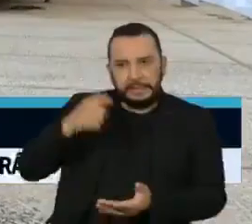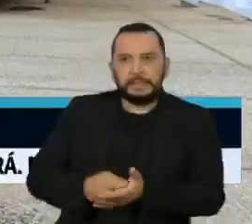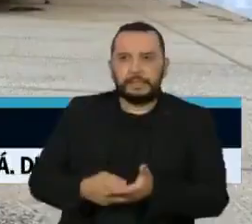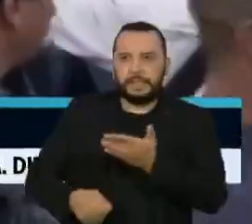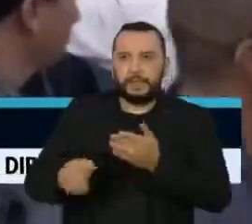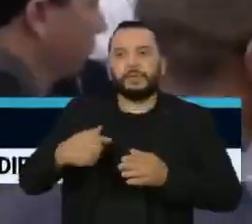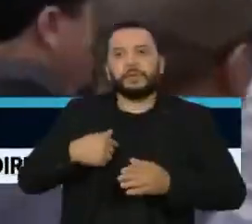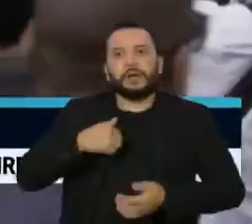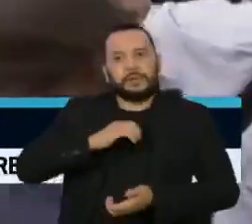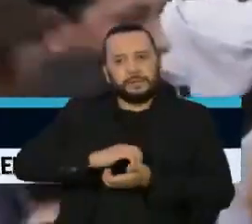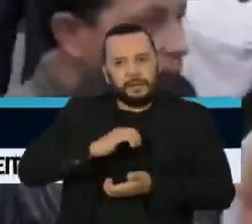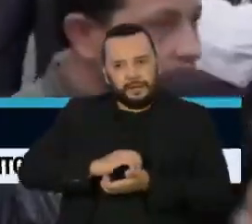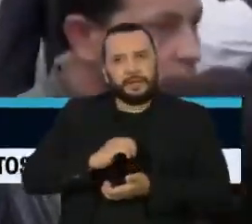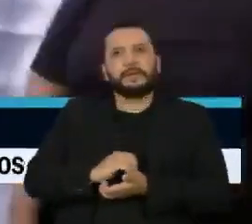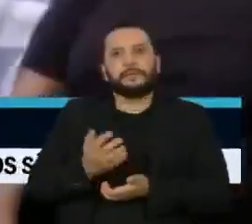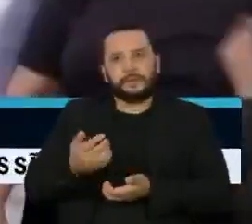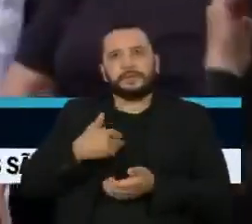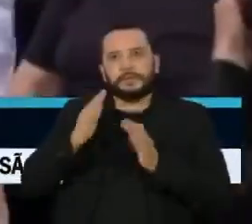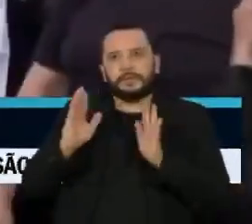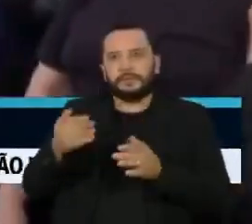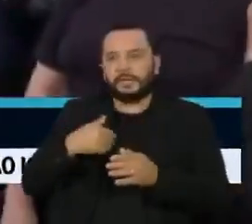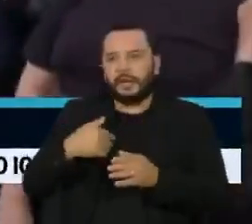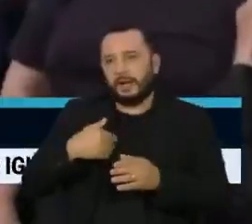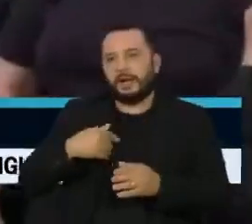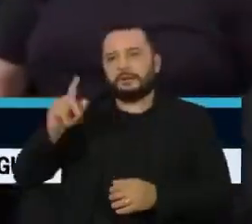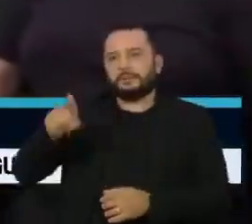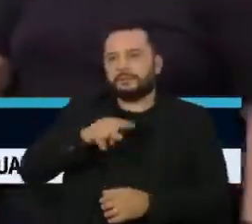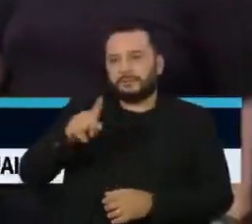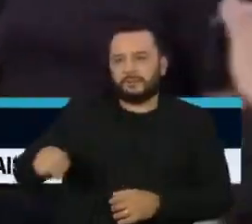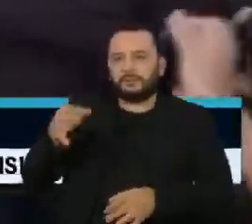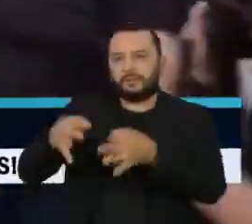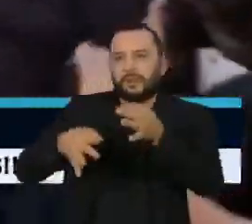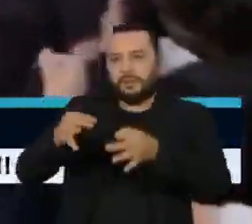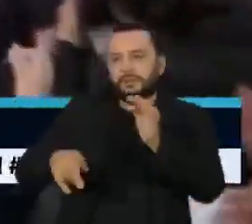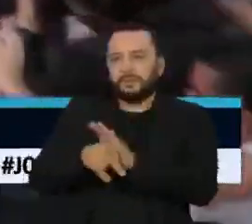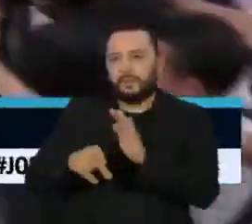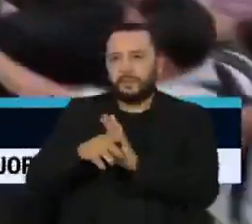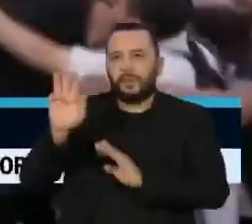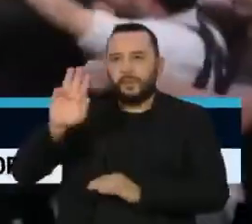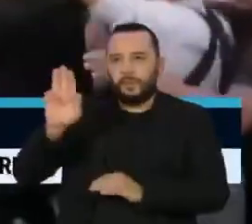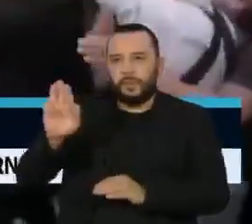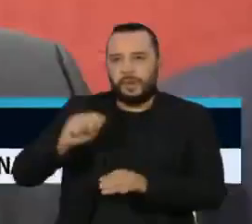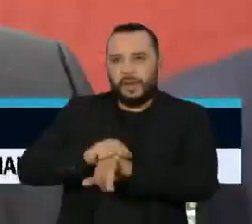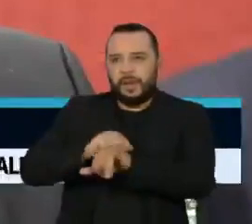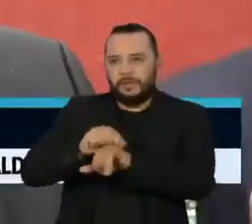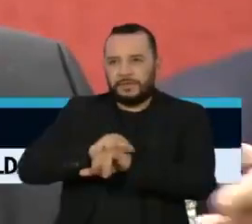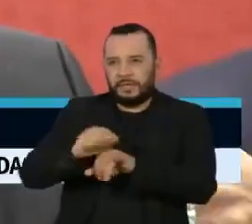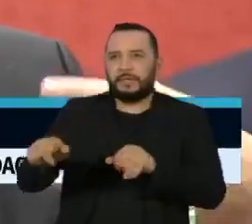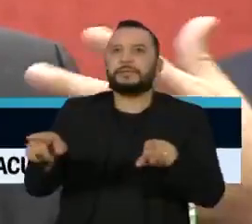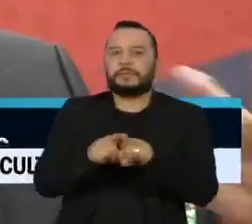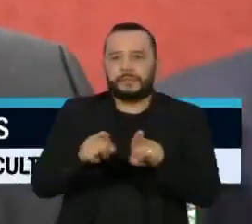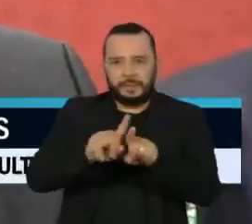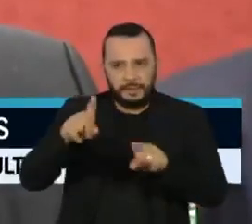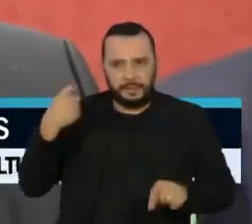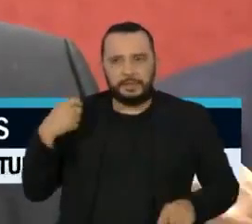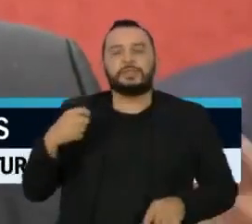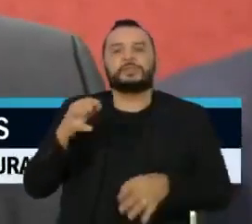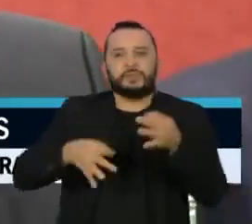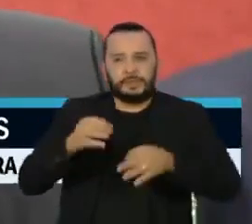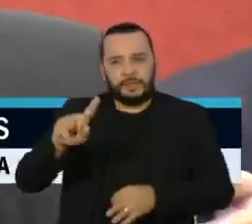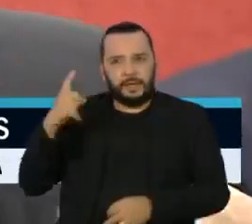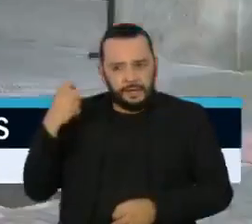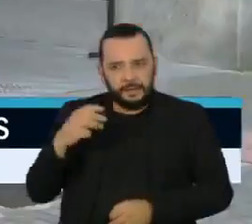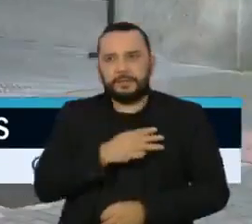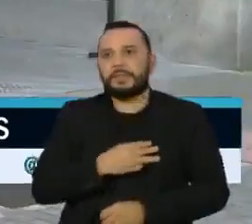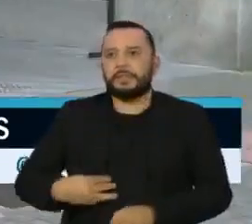na avaliação. O STF anulou sentenças contra o ex-presidente Lula na Operação Lava Jato. Na sequência, o ex-juiz e ex-ministro Sérgio